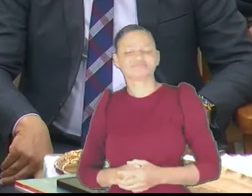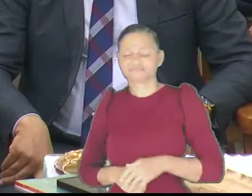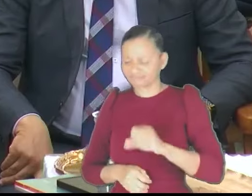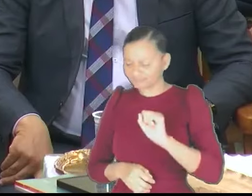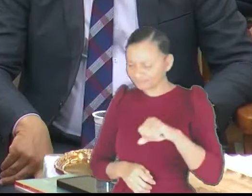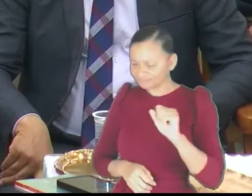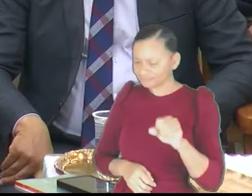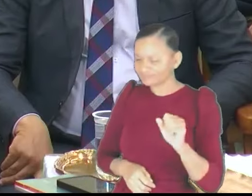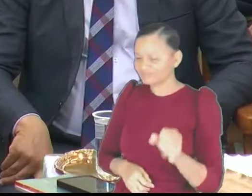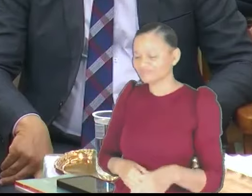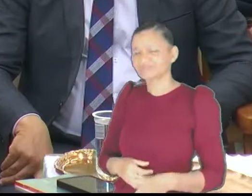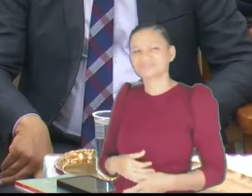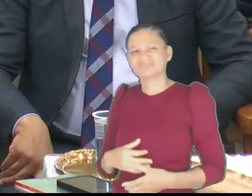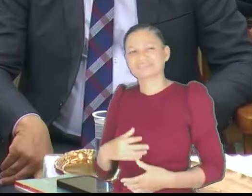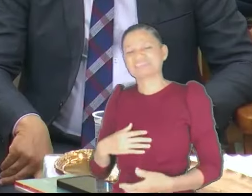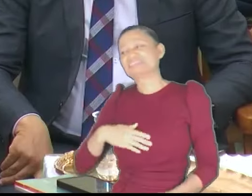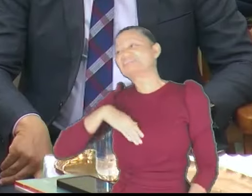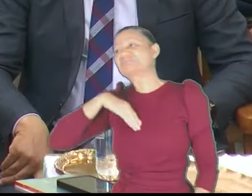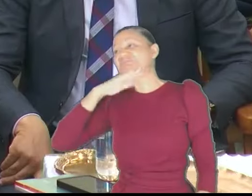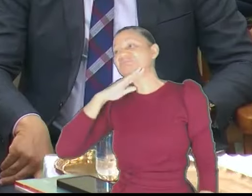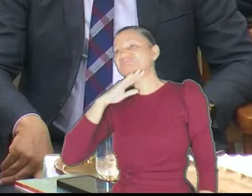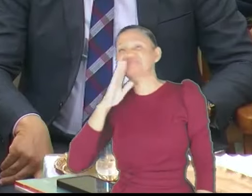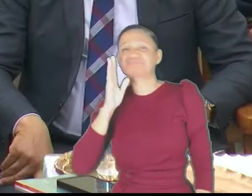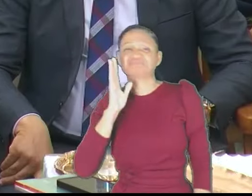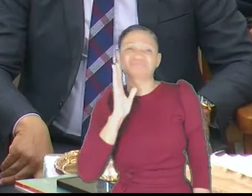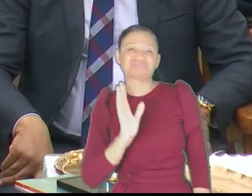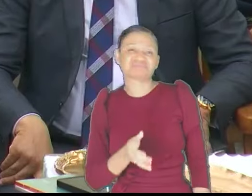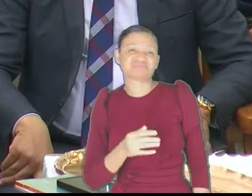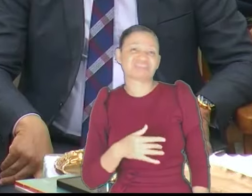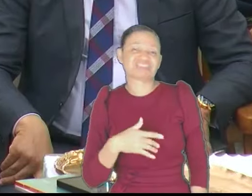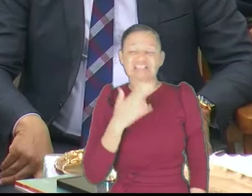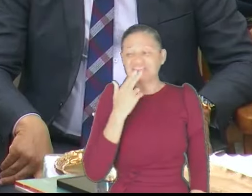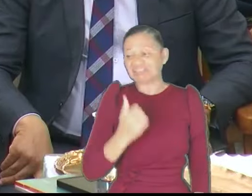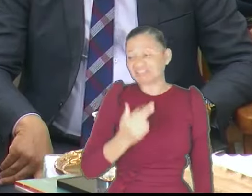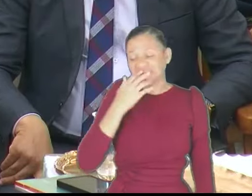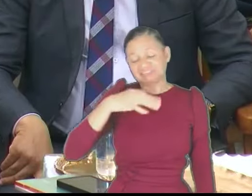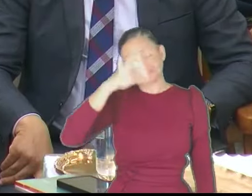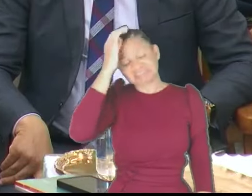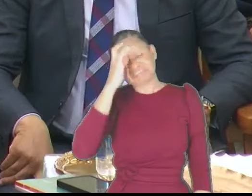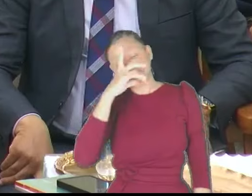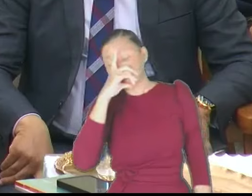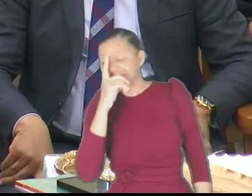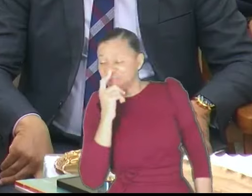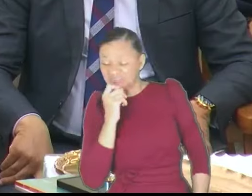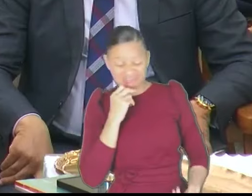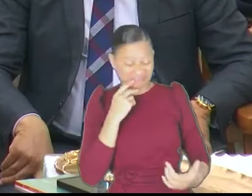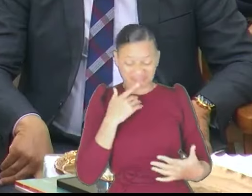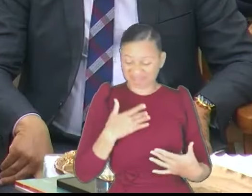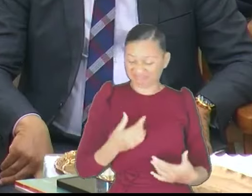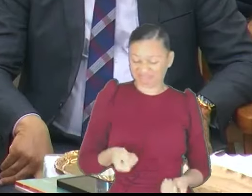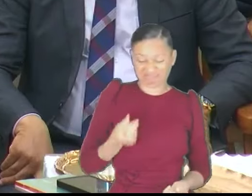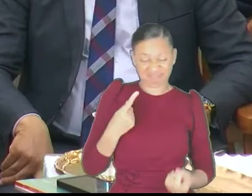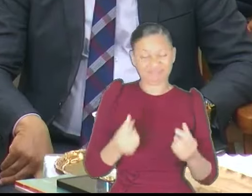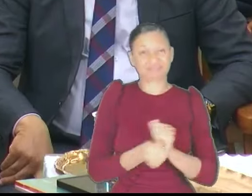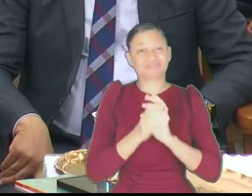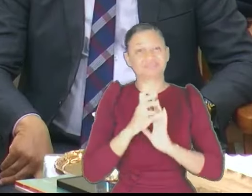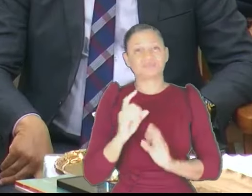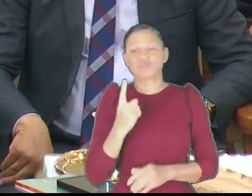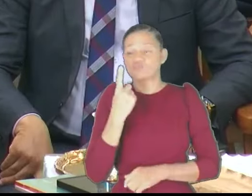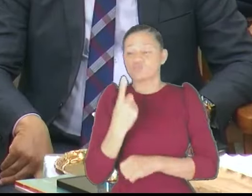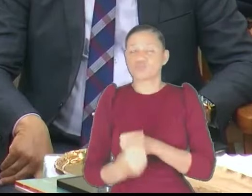Já está enjoado. Eu já enjoei, pastor. Desde que eu sou menino eu ouço língua estranha, glória a Deus, aleluia. Teve um pastor que ficou um ano